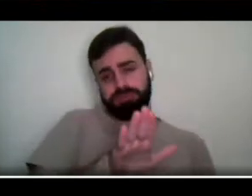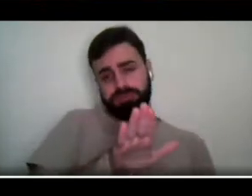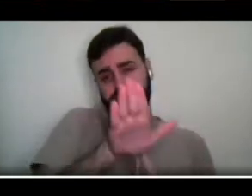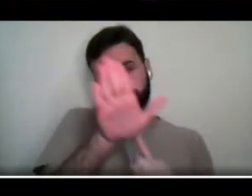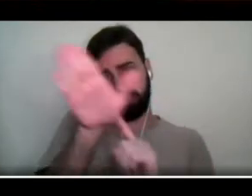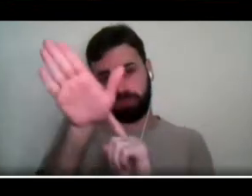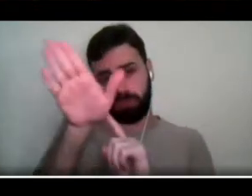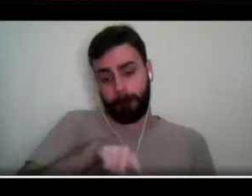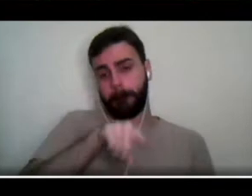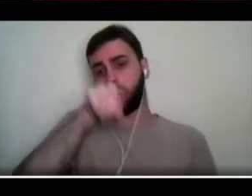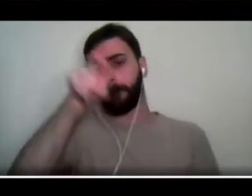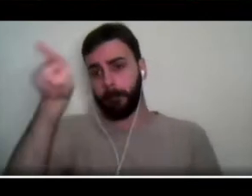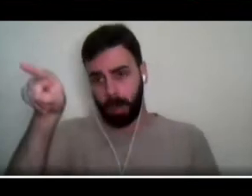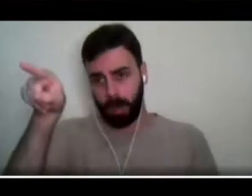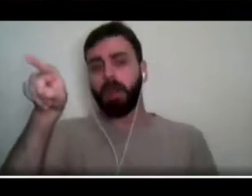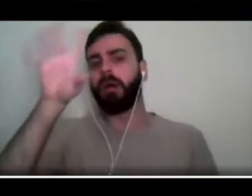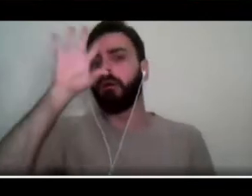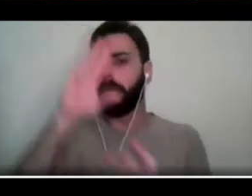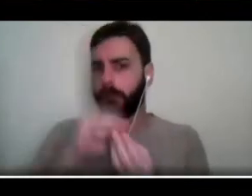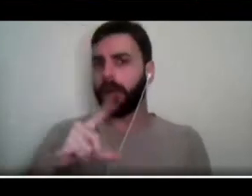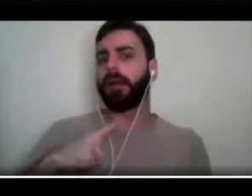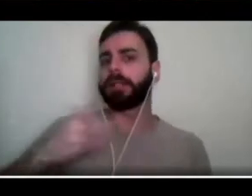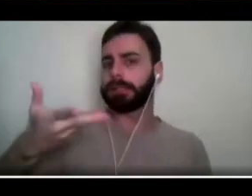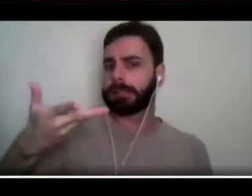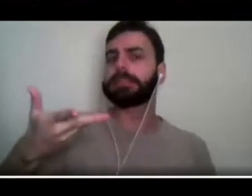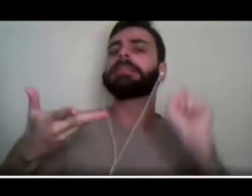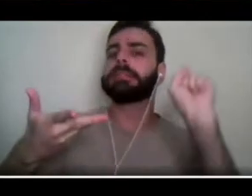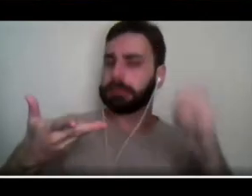curva, ele é acelerado, né?